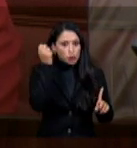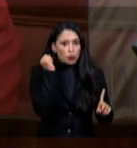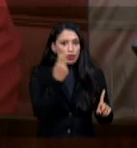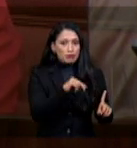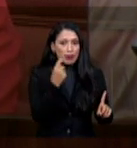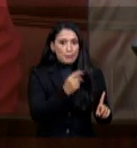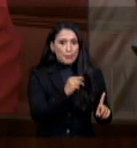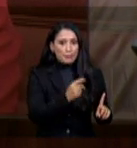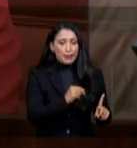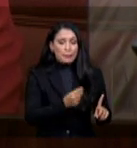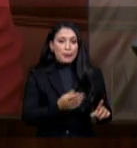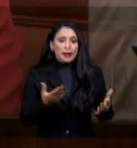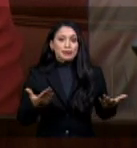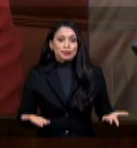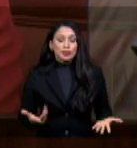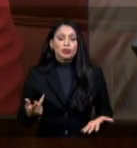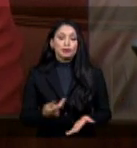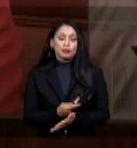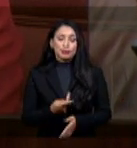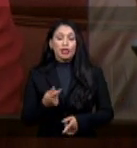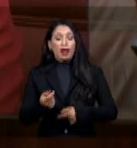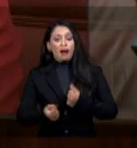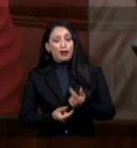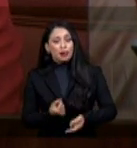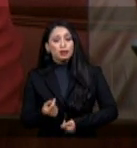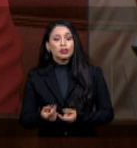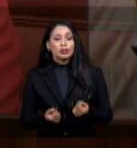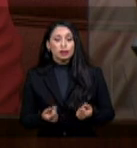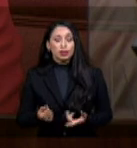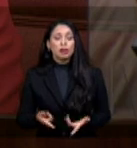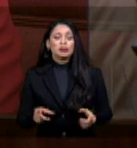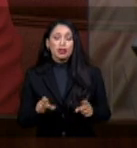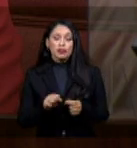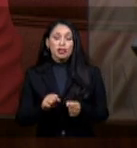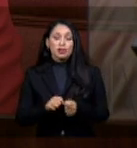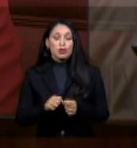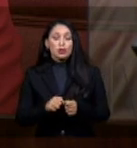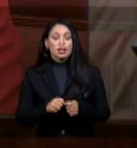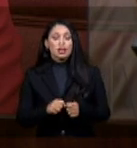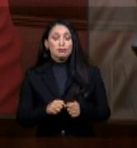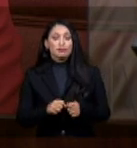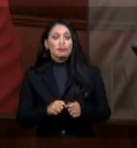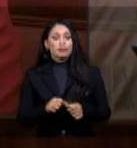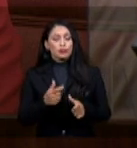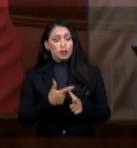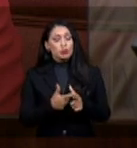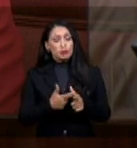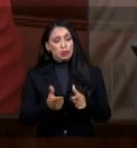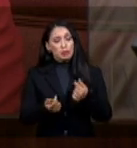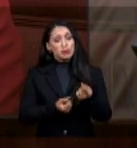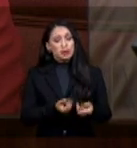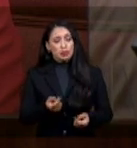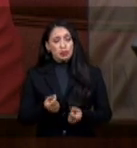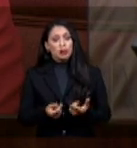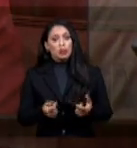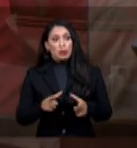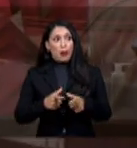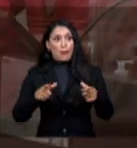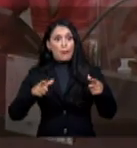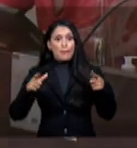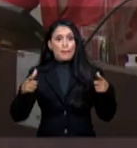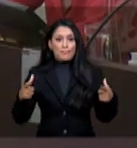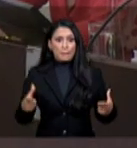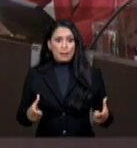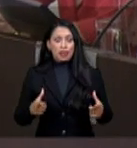impactos sociais e econômicos que enriqueceram a violência contra a mulher e também dificultaram o acesso das vítimas às redes de